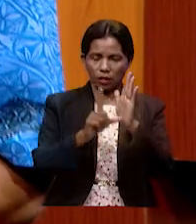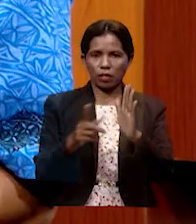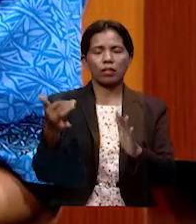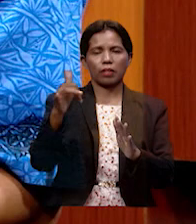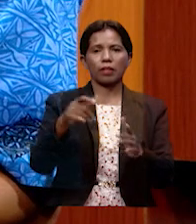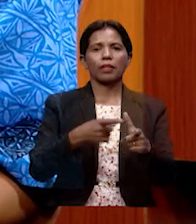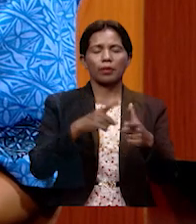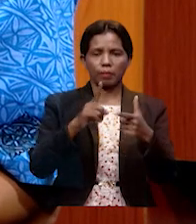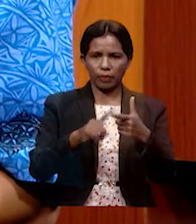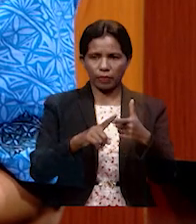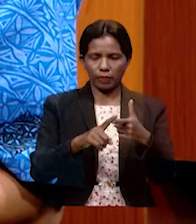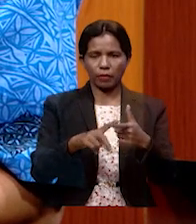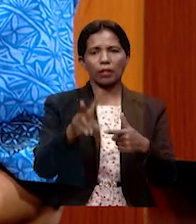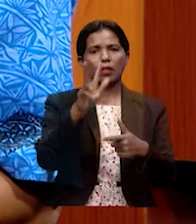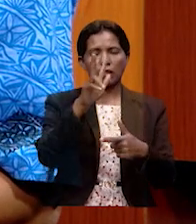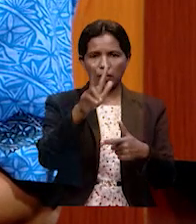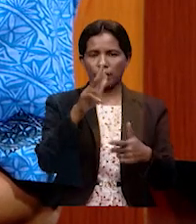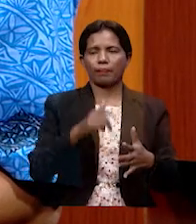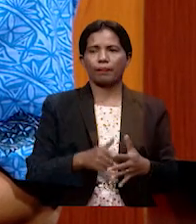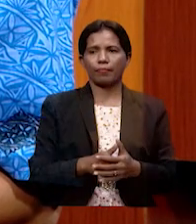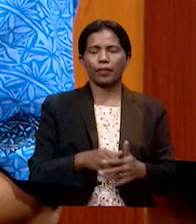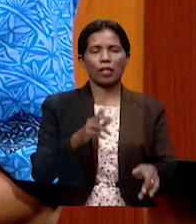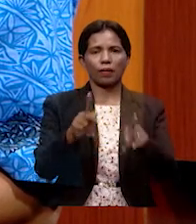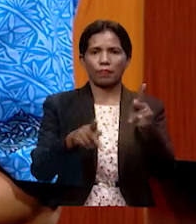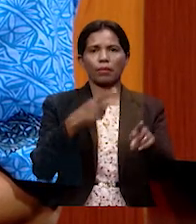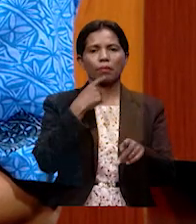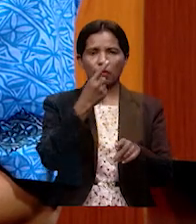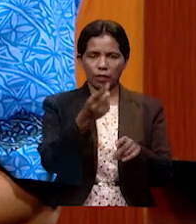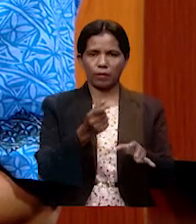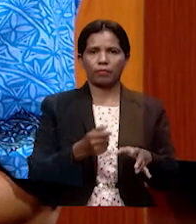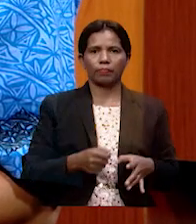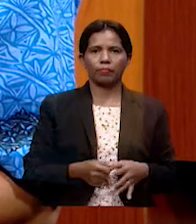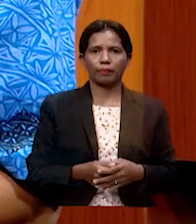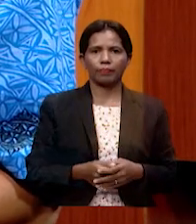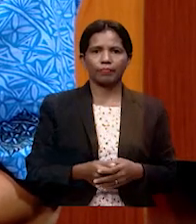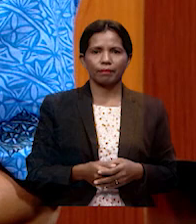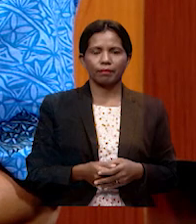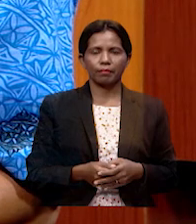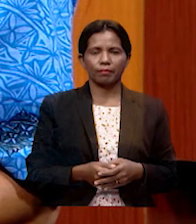fala, elemento e de terceiro, nem mais que nem. É mais até ter que atacar